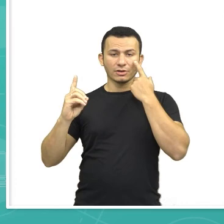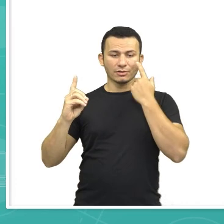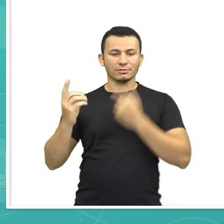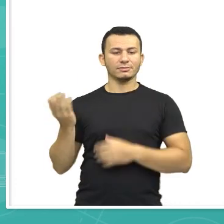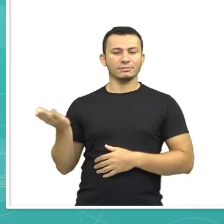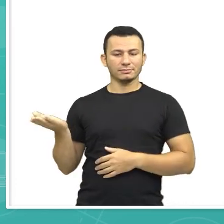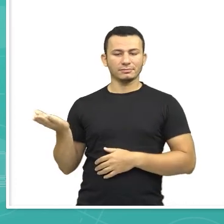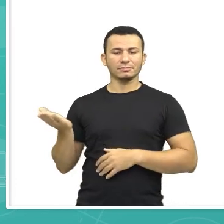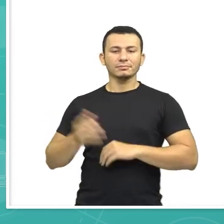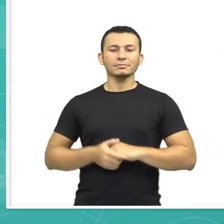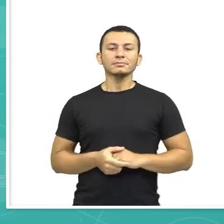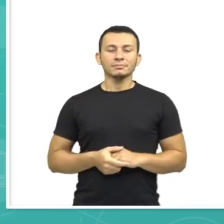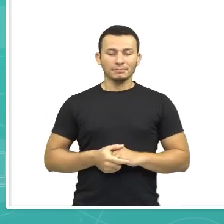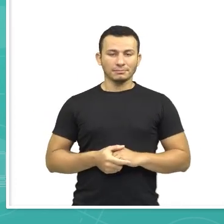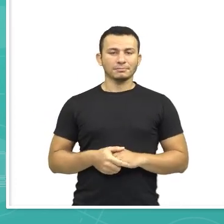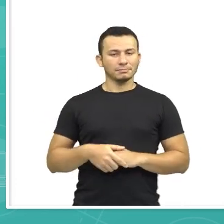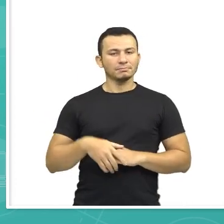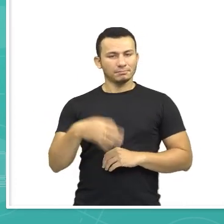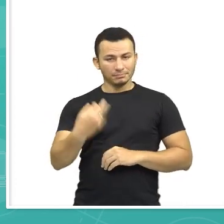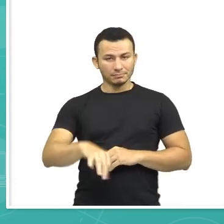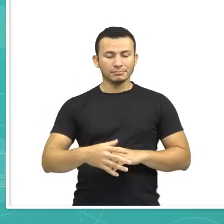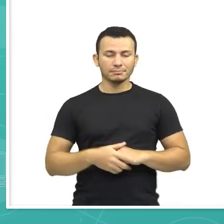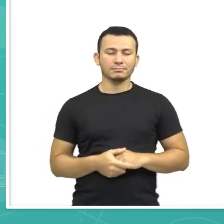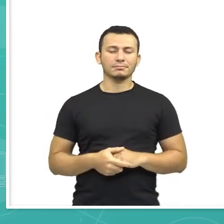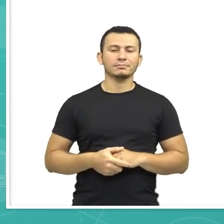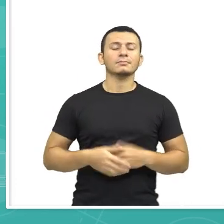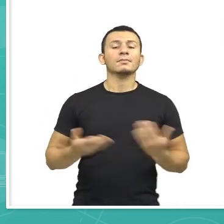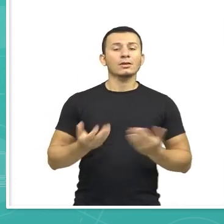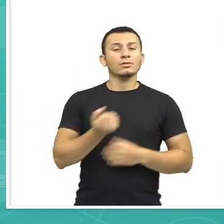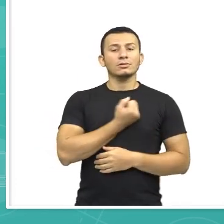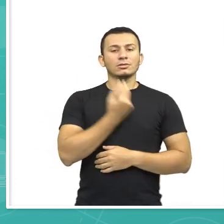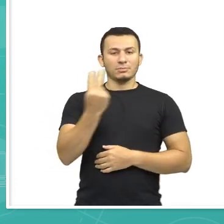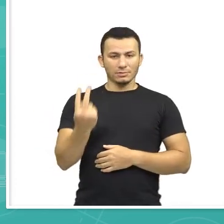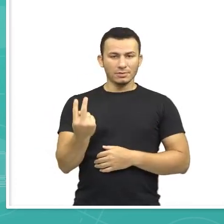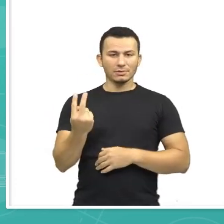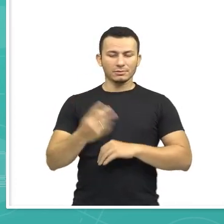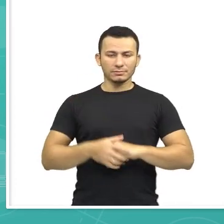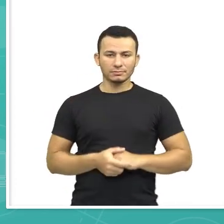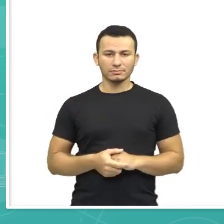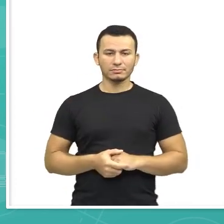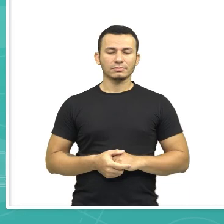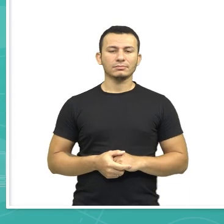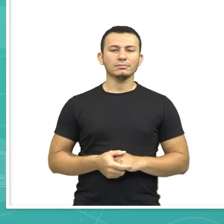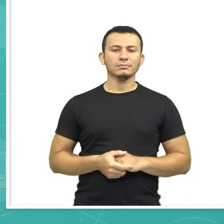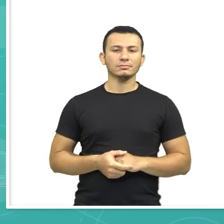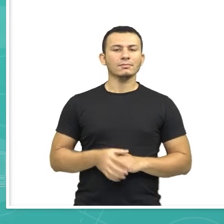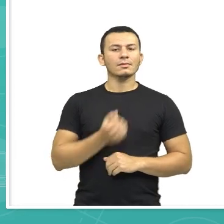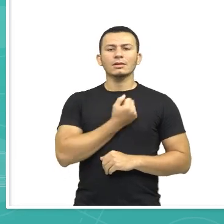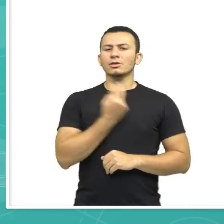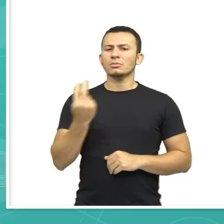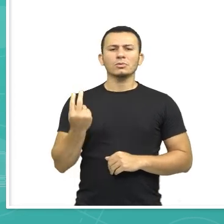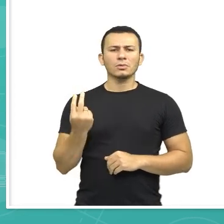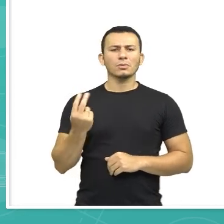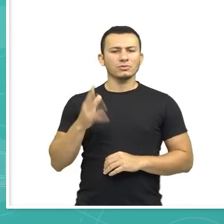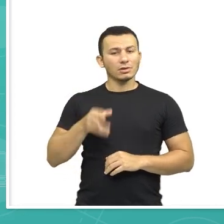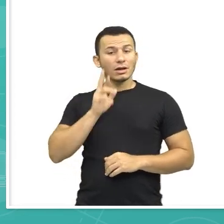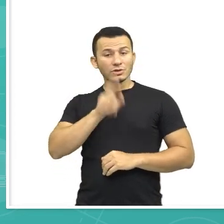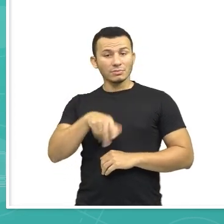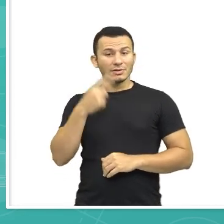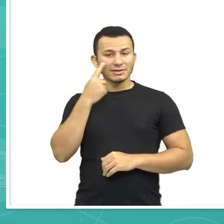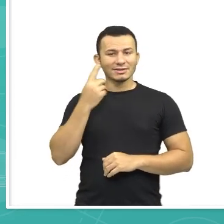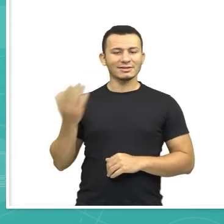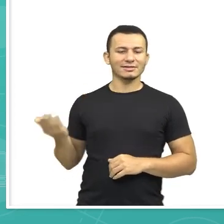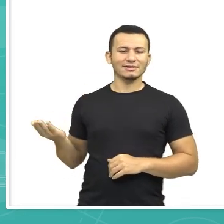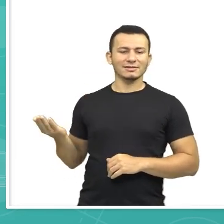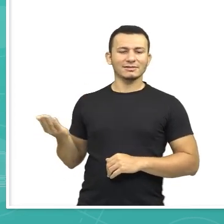aqui, exatamente, professor. Vamos lá. Vamos à questão 2? Vamos lá, questão 2? Questão 2, já está com a resposta aí também.